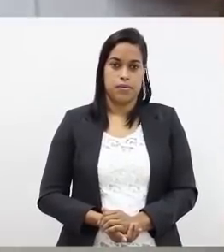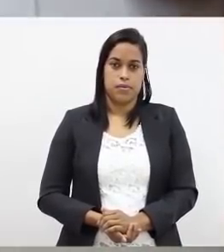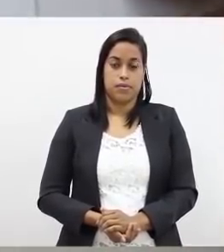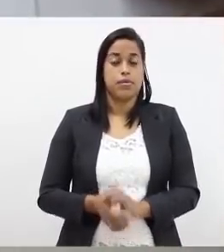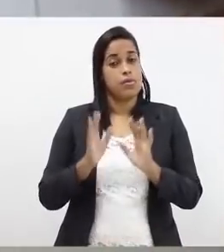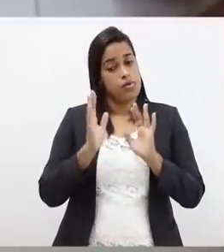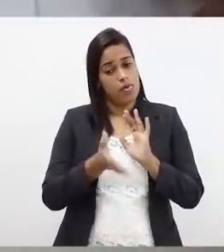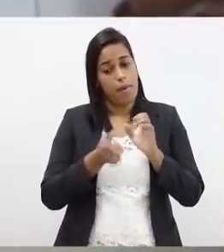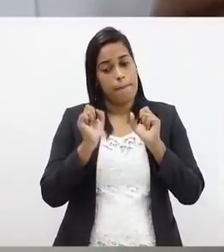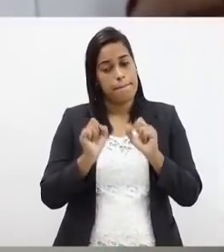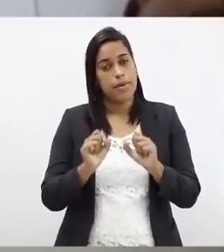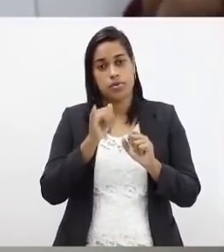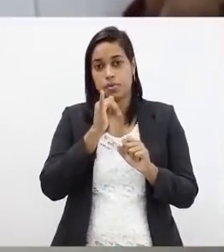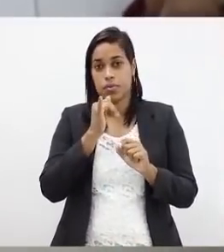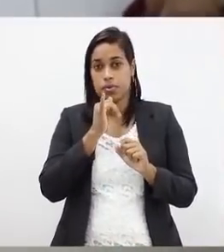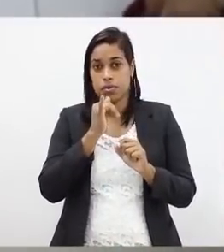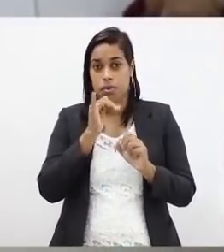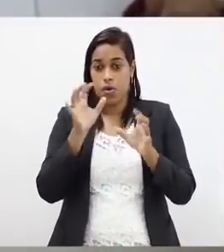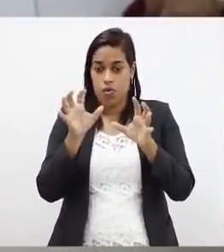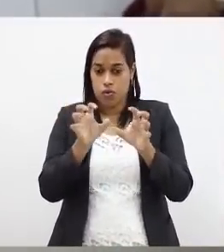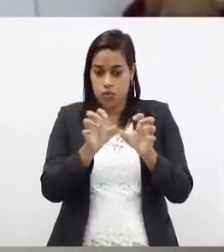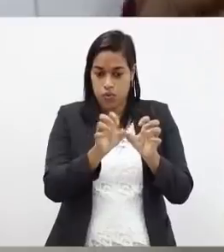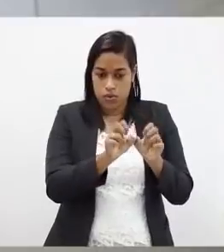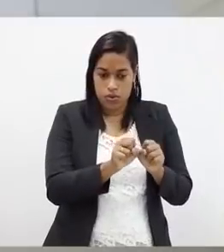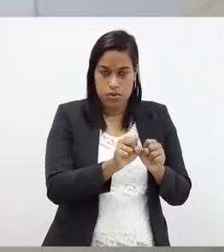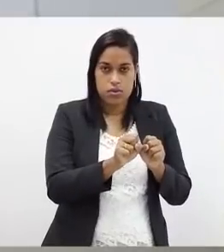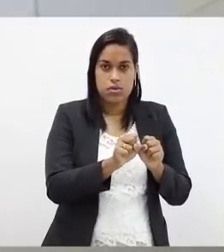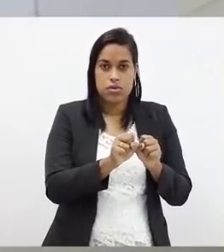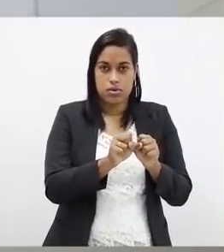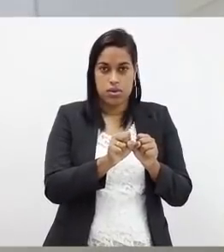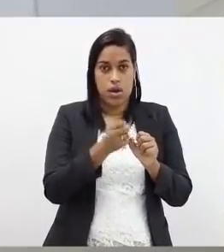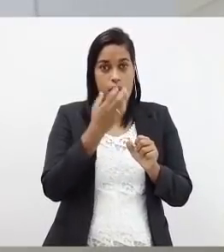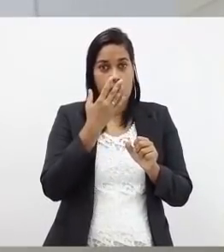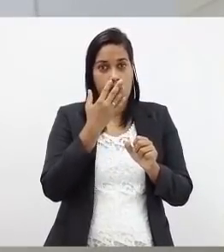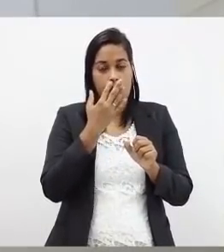Já posso escurecê-las. Para determinar